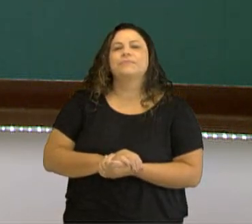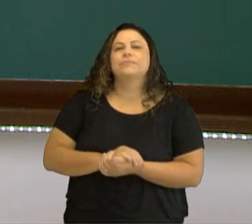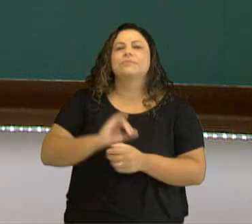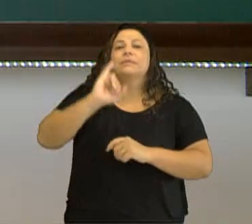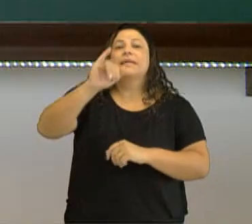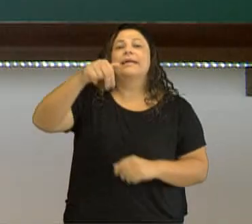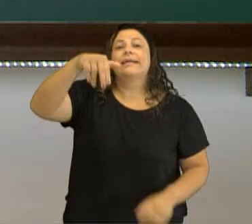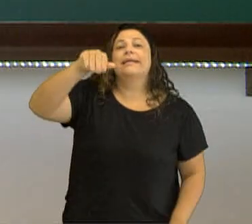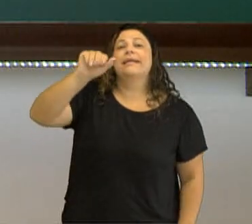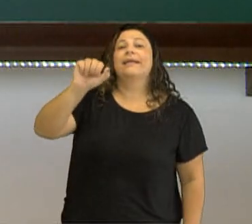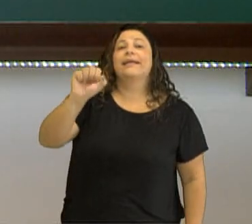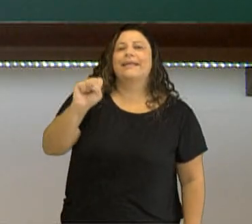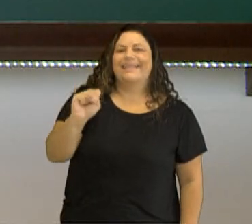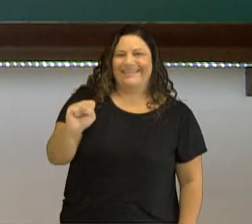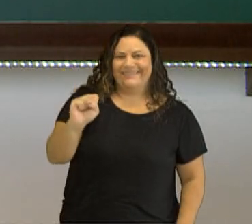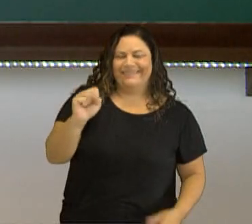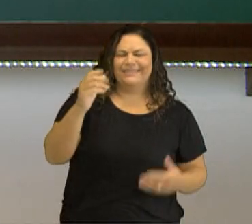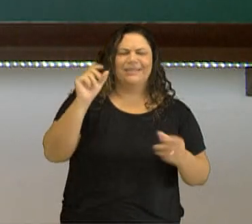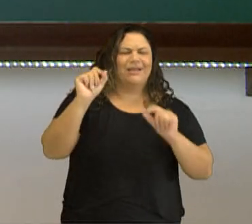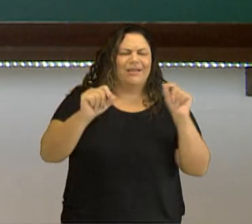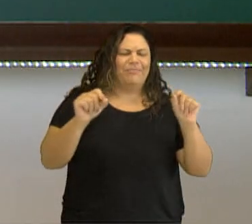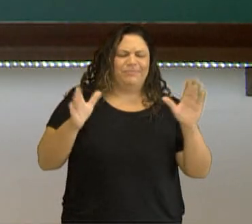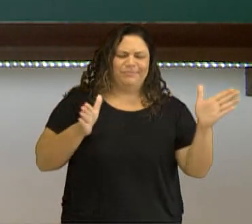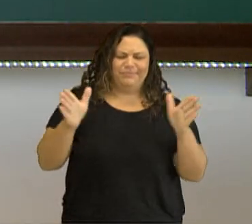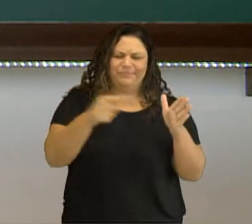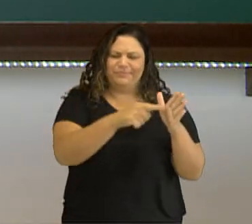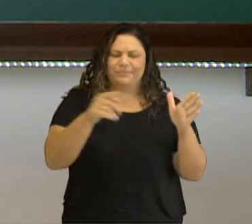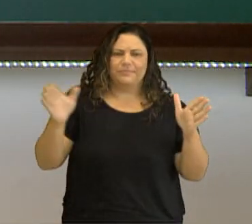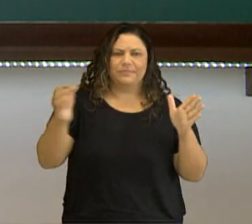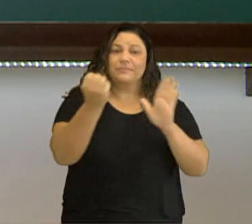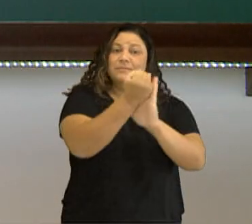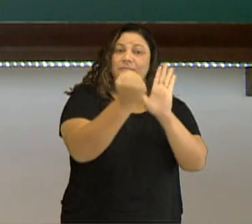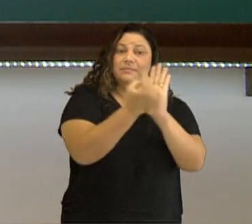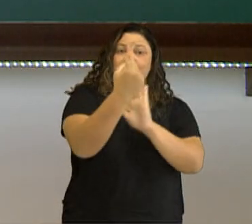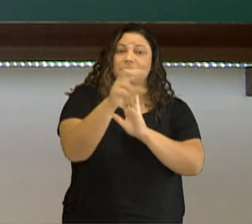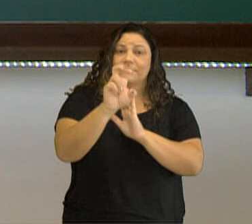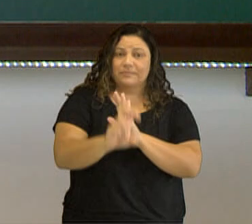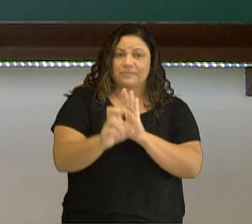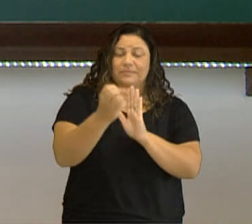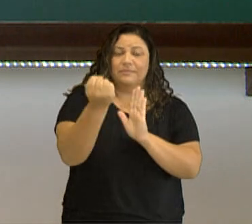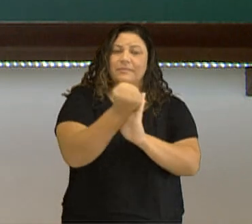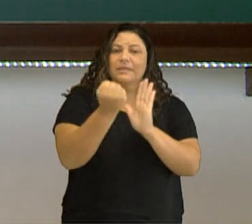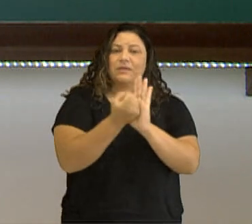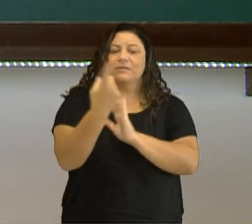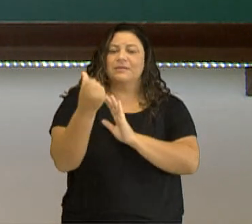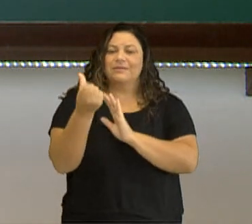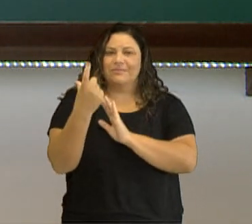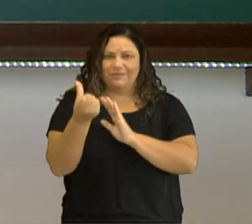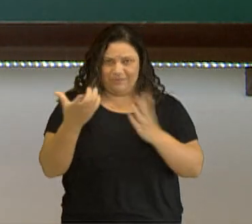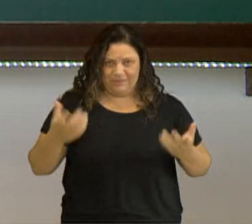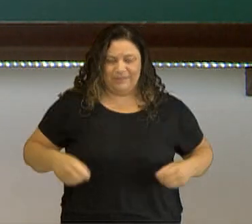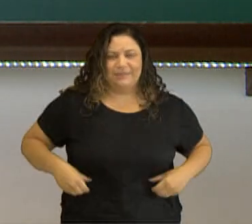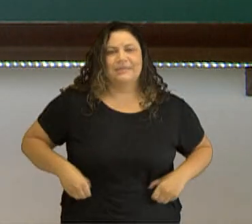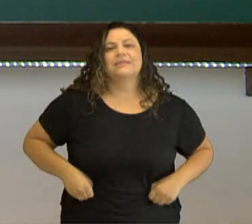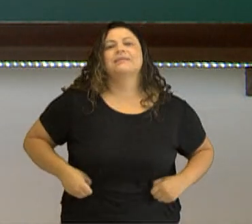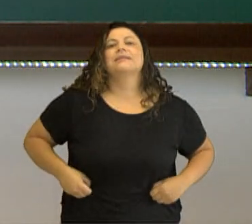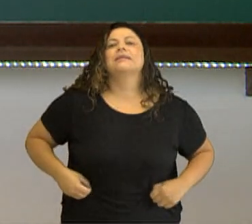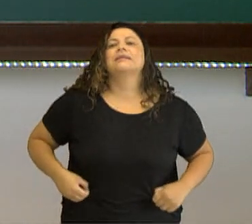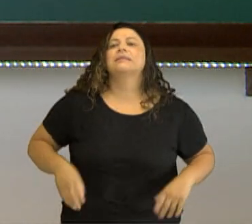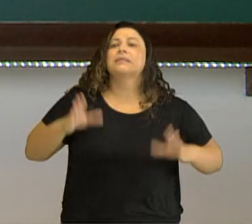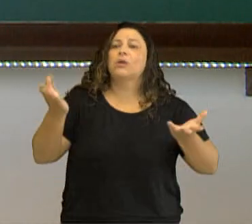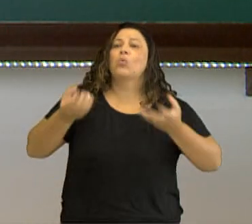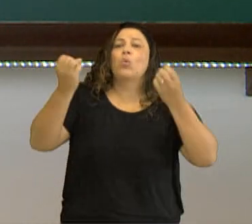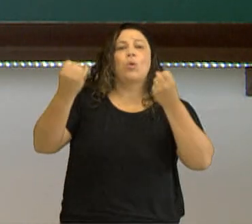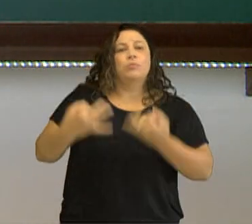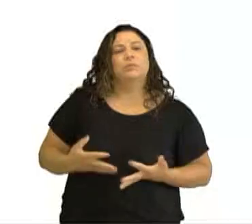incas, né? Então o império ali ele vai durar entre o século XV e o século XVI. Como eu disse a vocês, um povo que traz